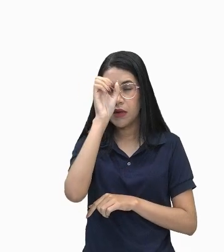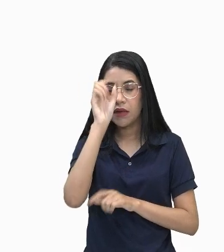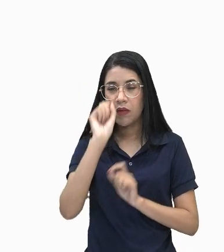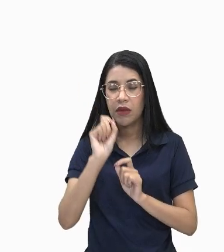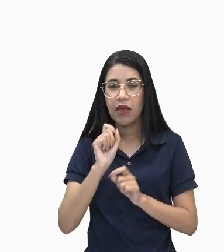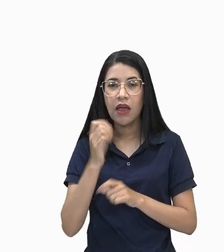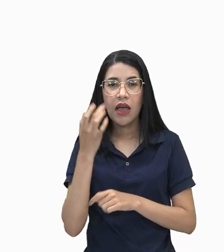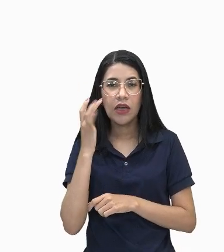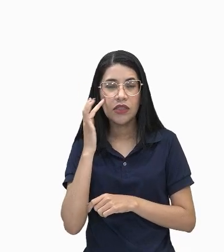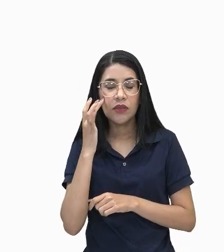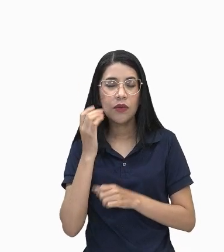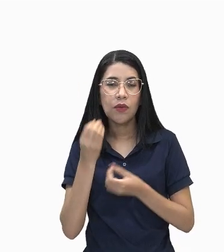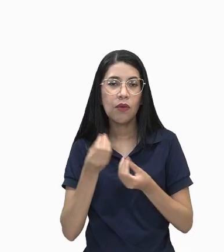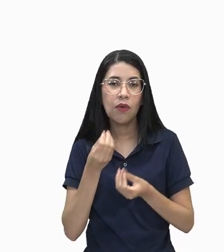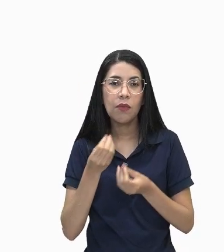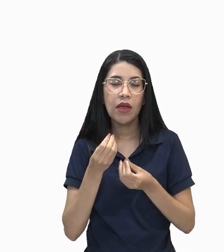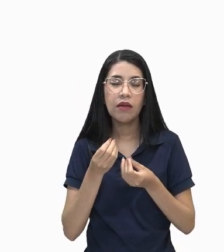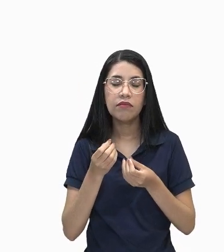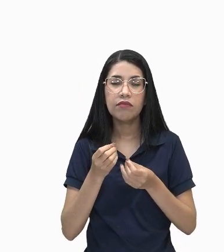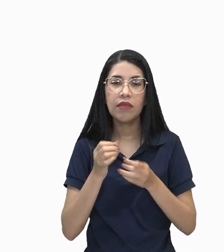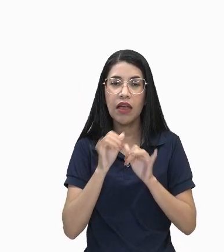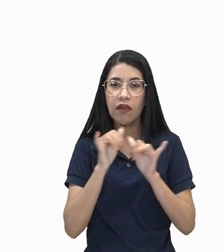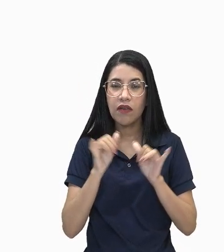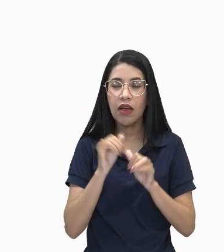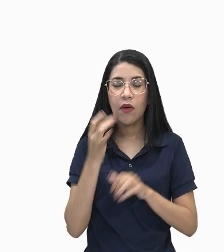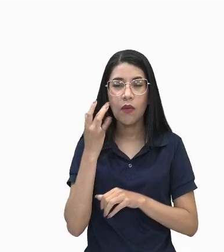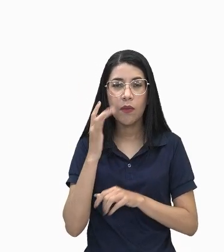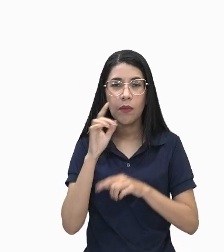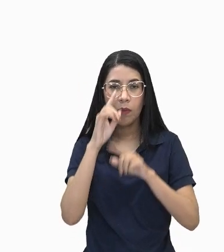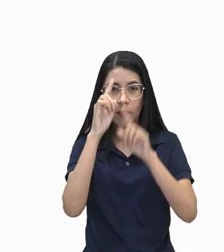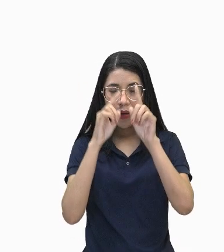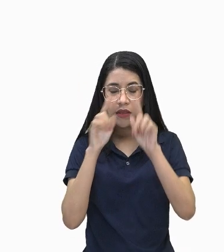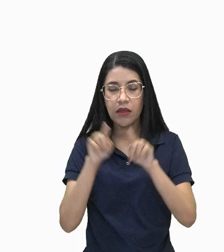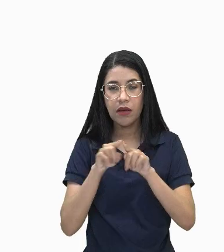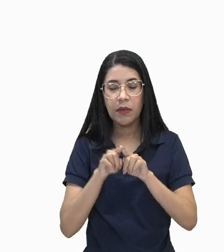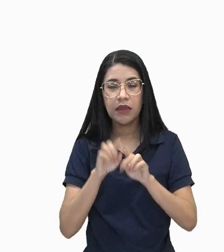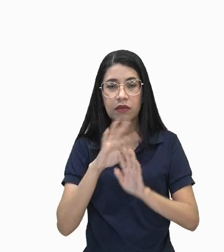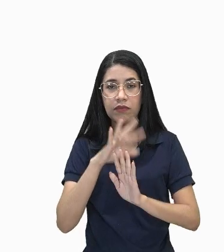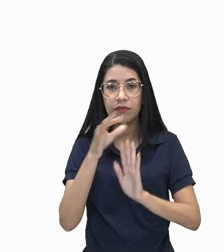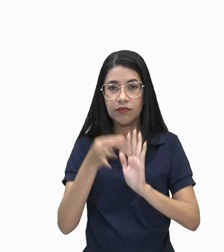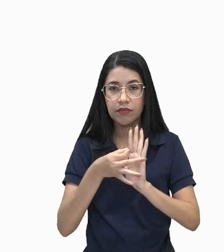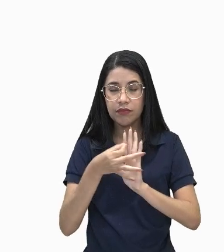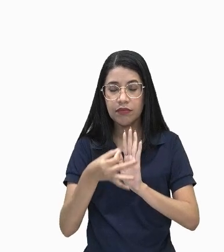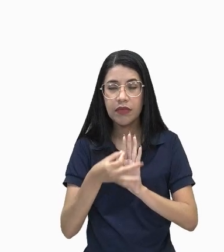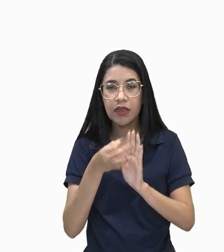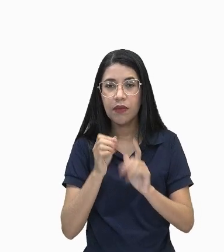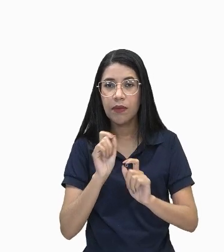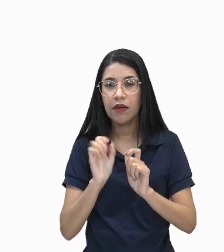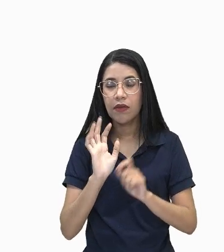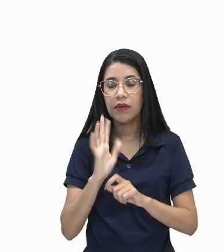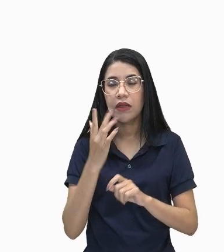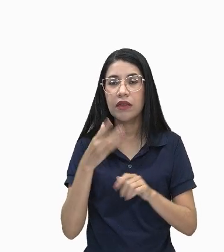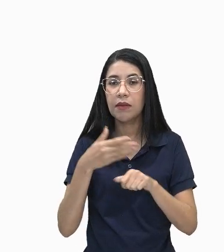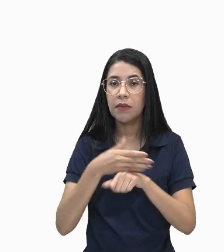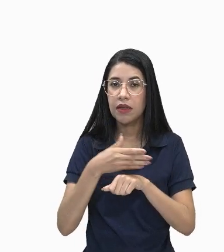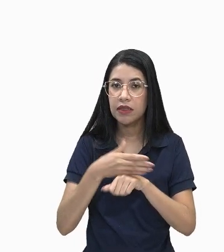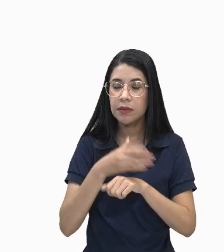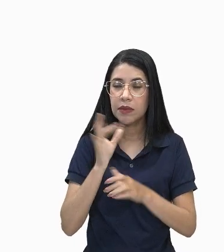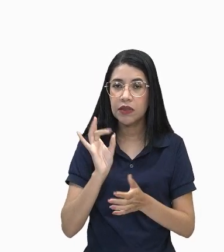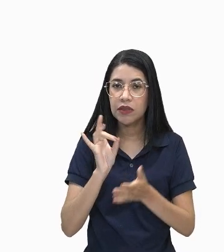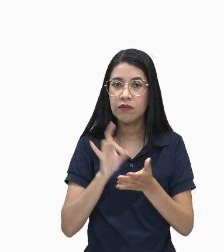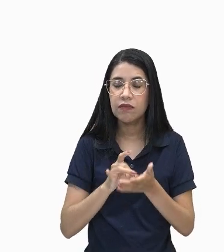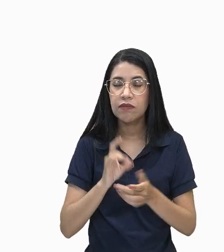se pensa com respeito e com clareza. Então, ao resenhar, né, você está ali